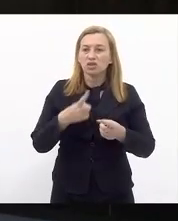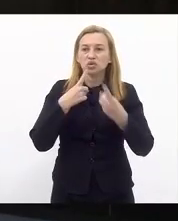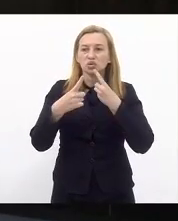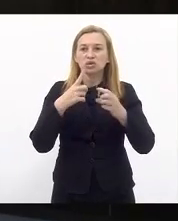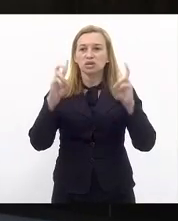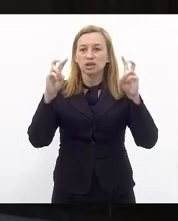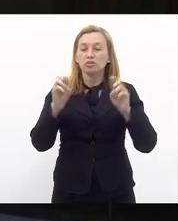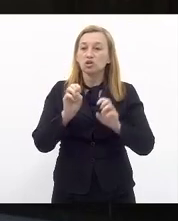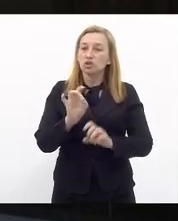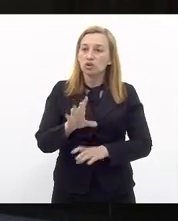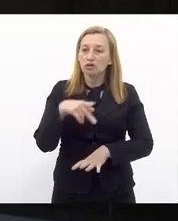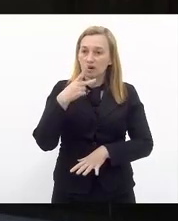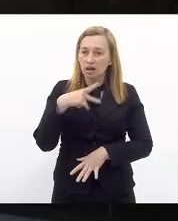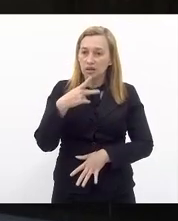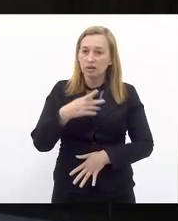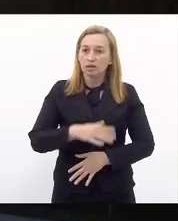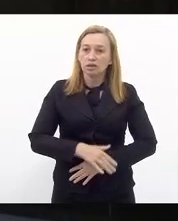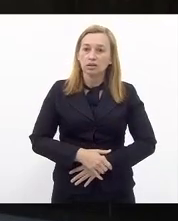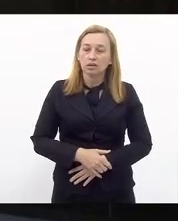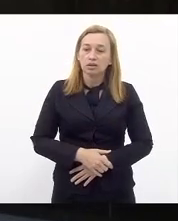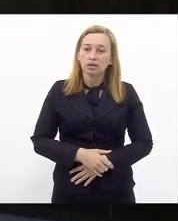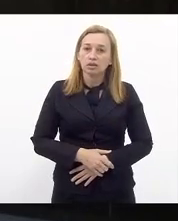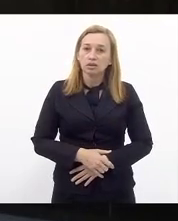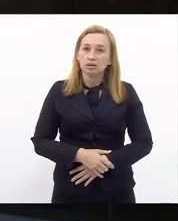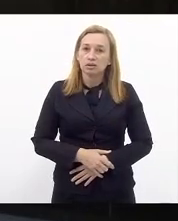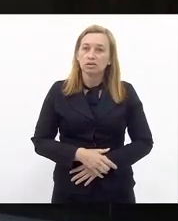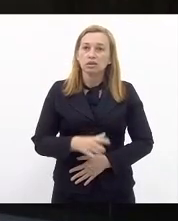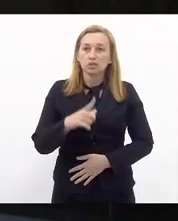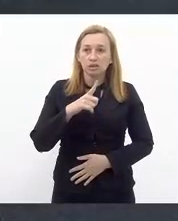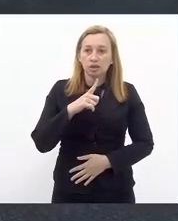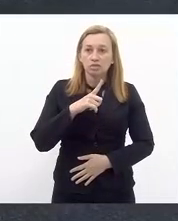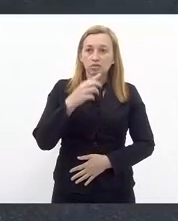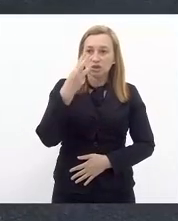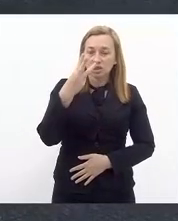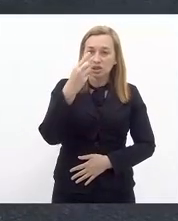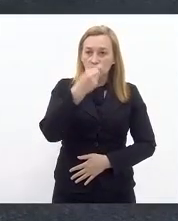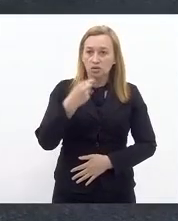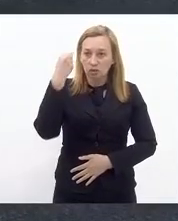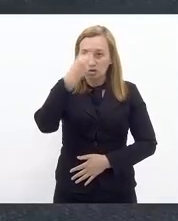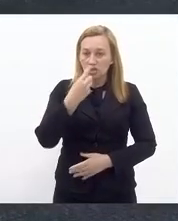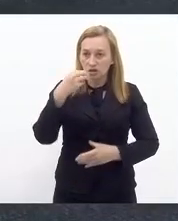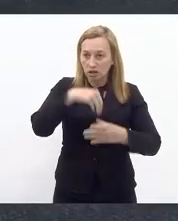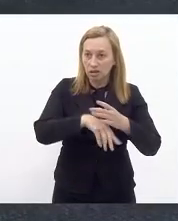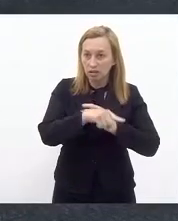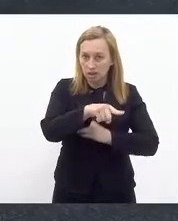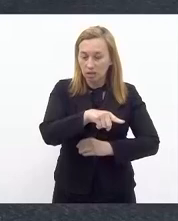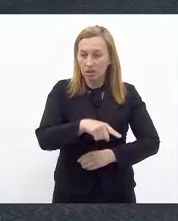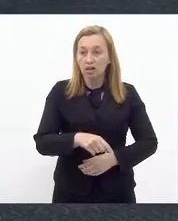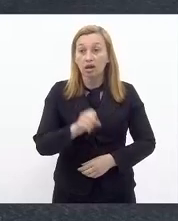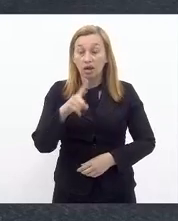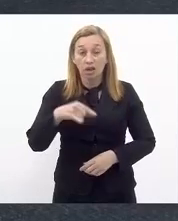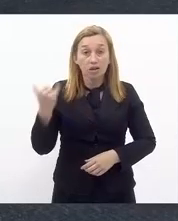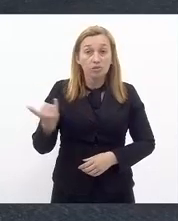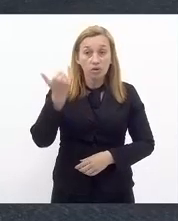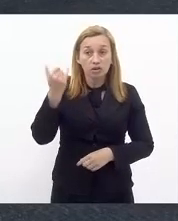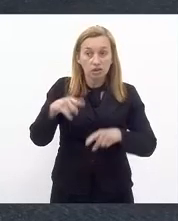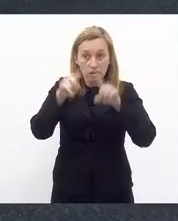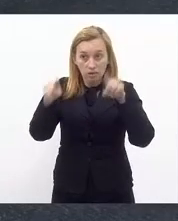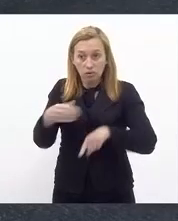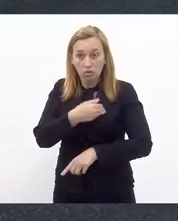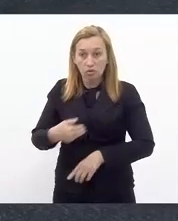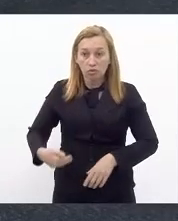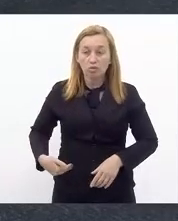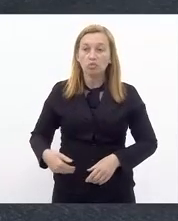ponderação nós estamos aqui a praticamente 3horas o que é de suma importância para os servidores